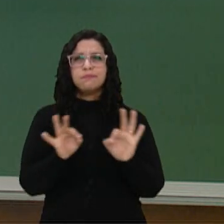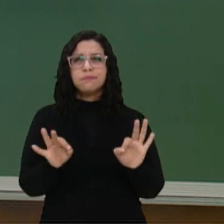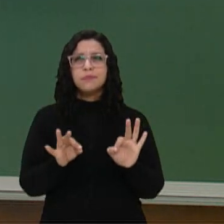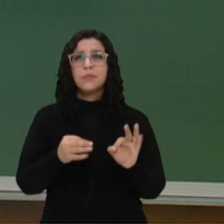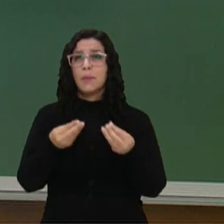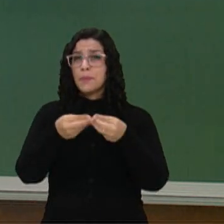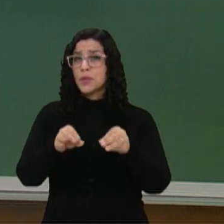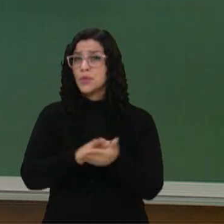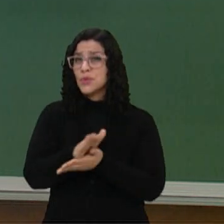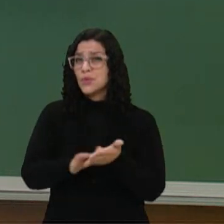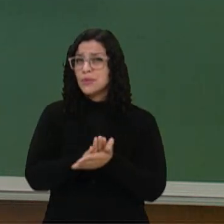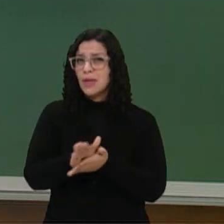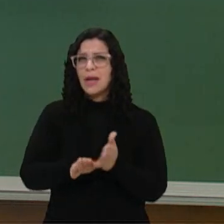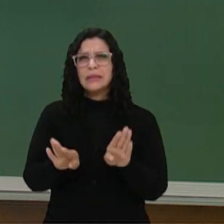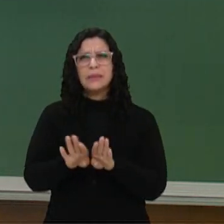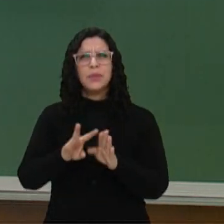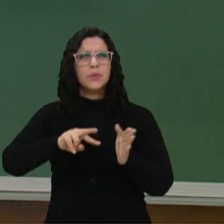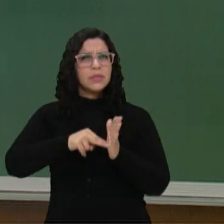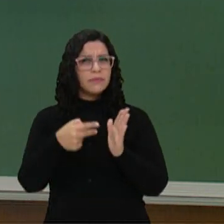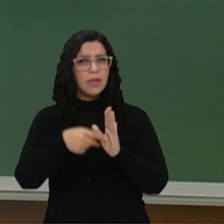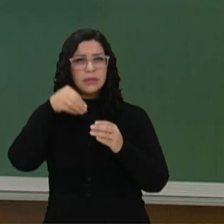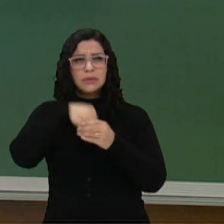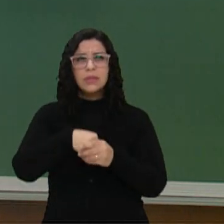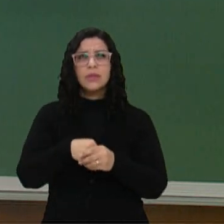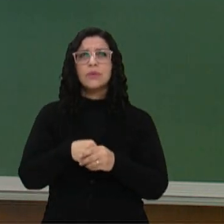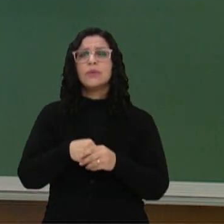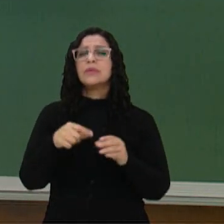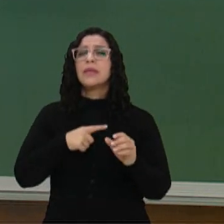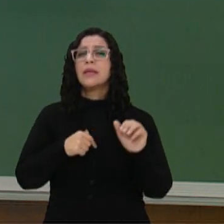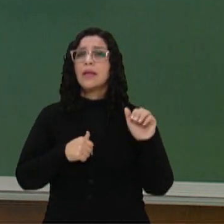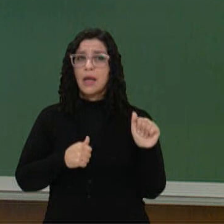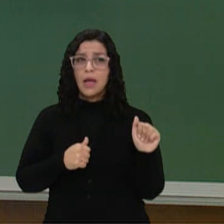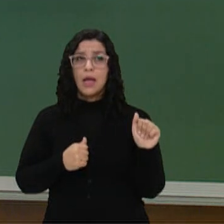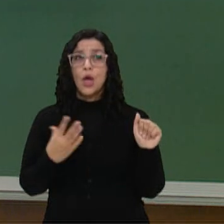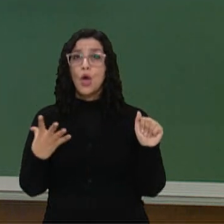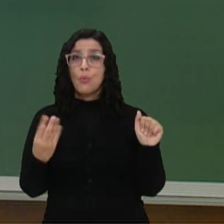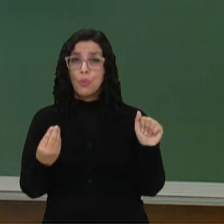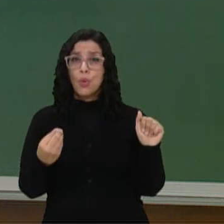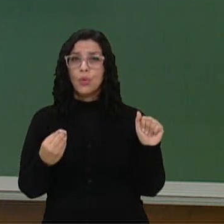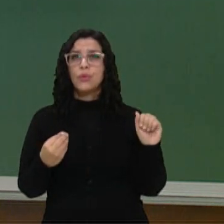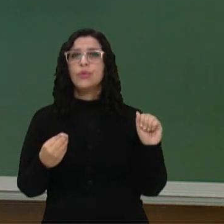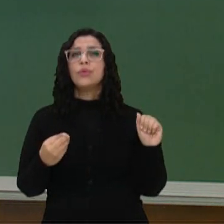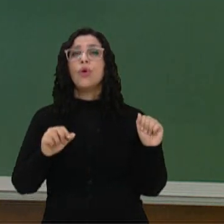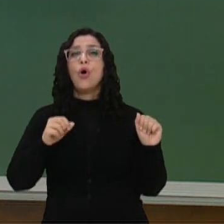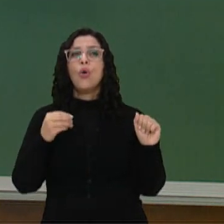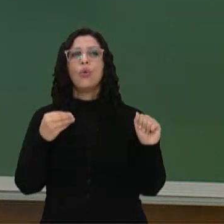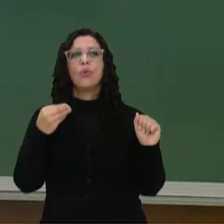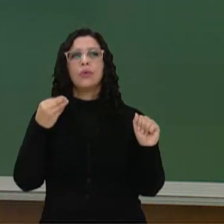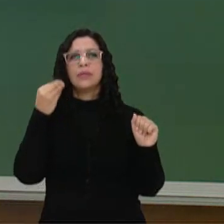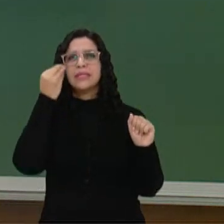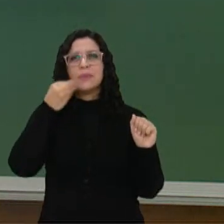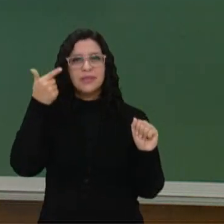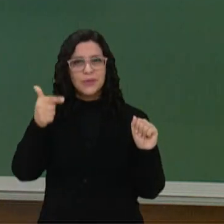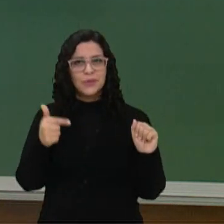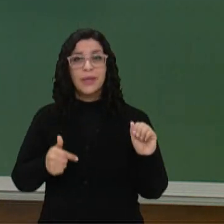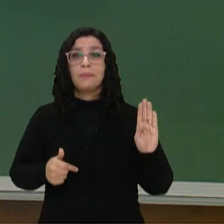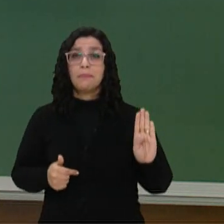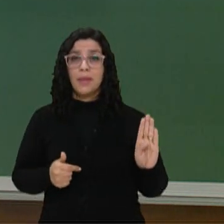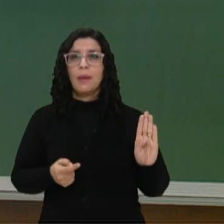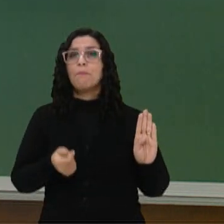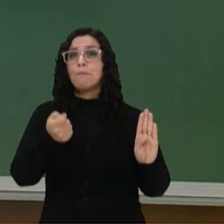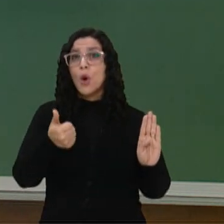de sentido, respectivamente, são: letra A, muito, inexperiência; B,